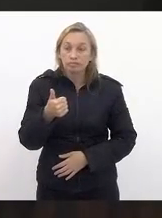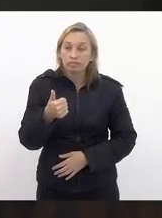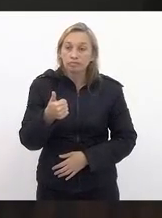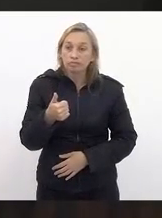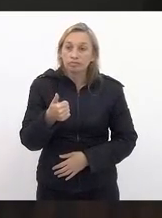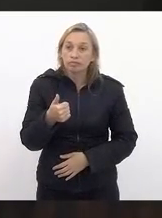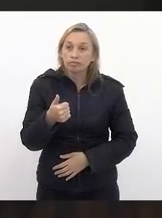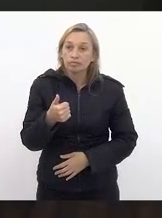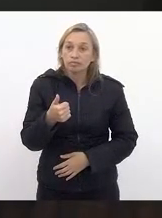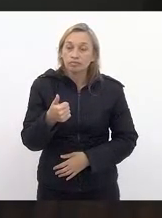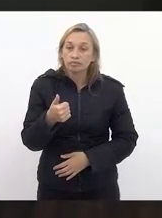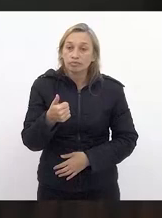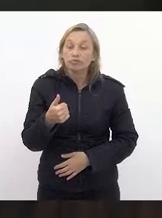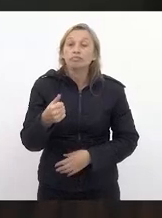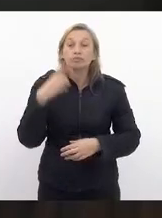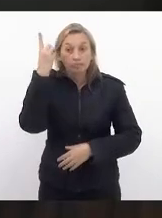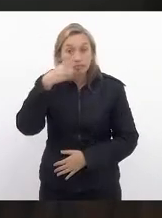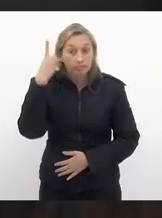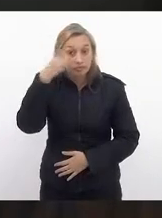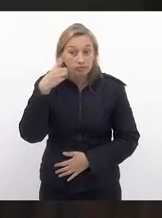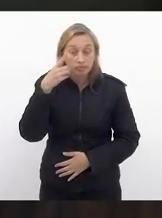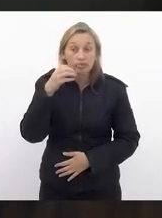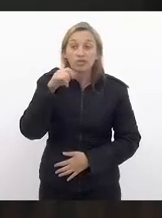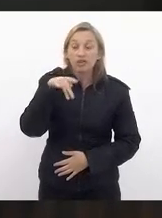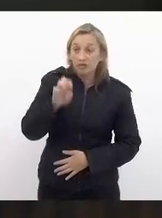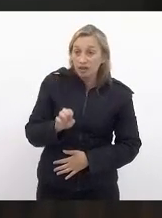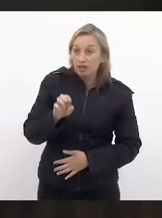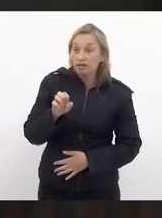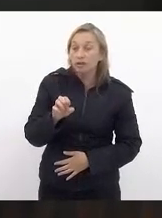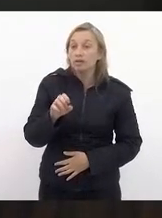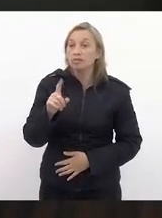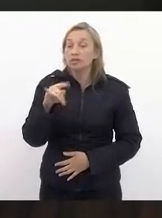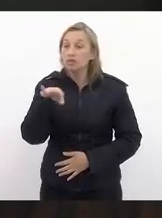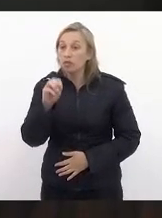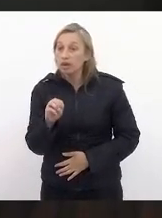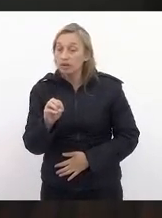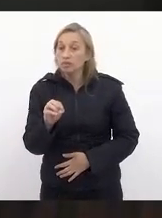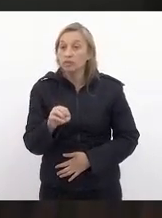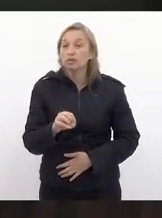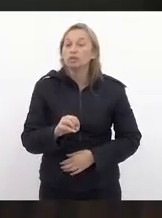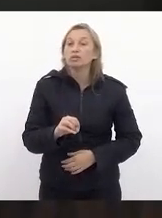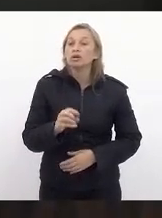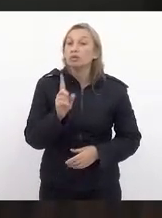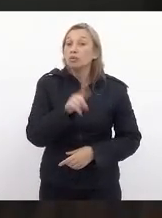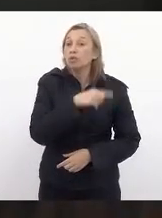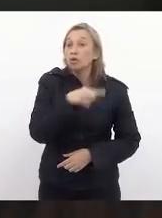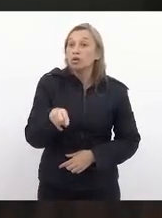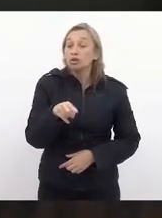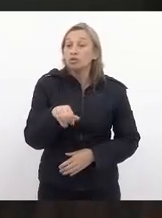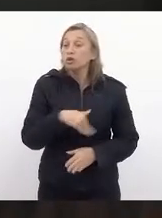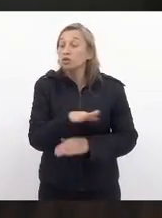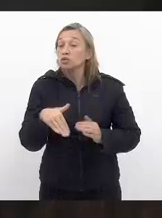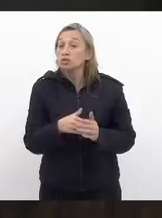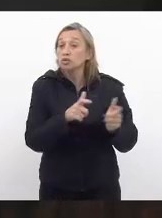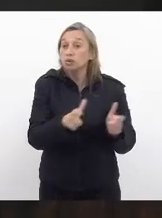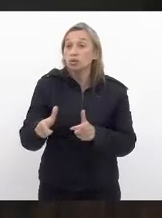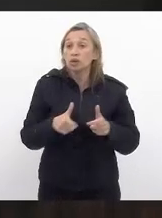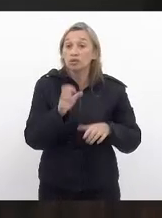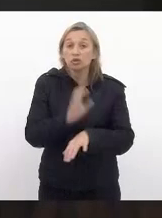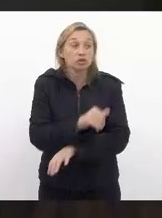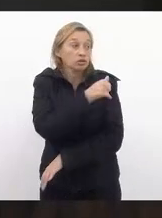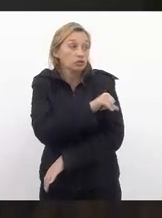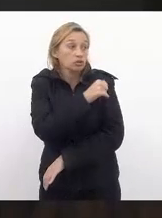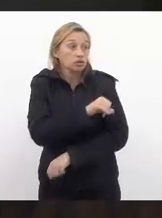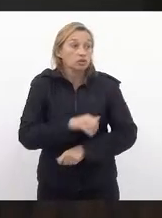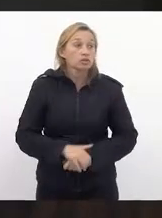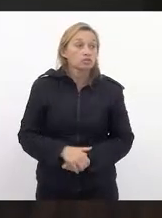autoria dos deputados Felipe Soares e Márcio Gualberto que proíbe em todo o território do Estado do